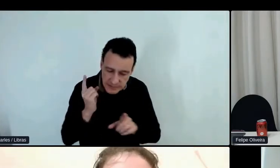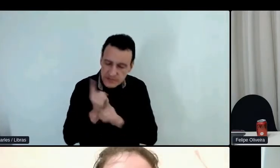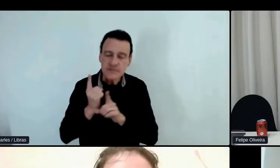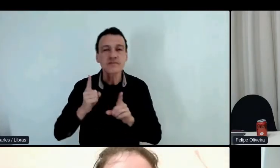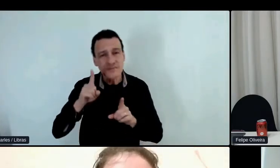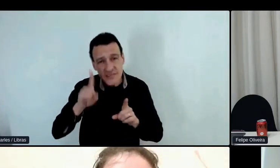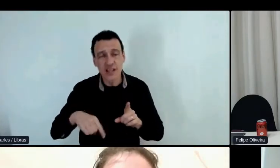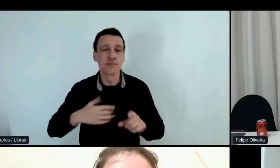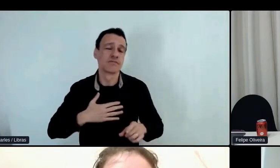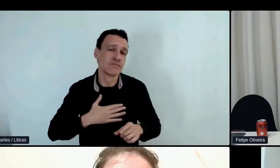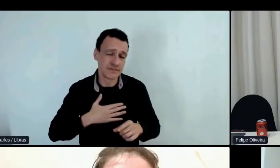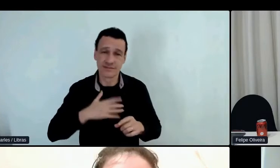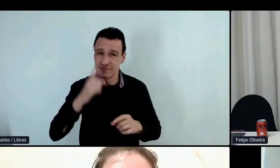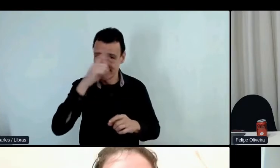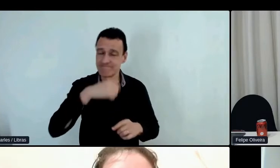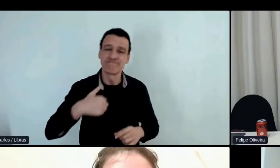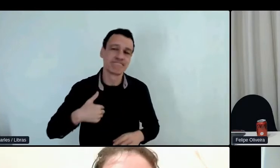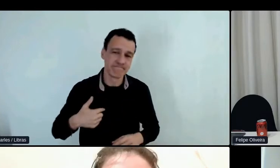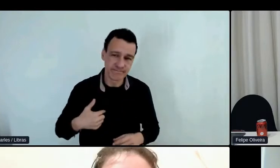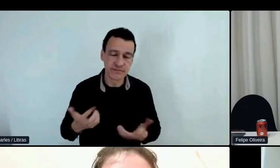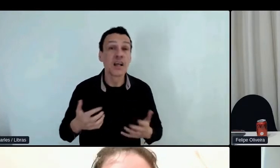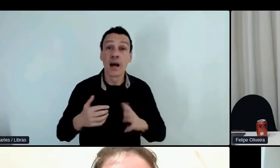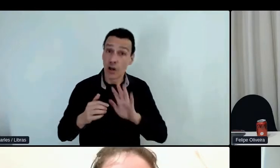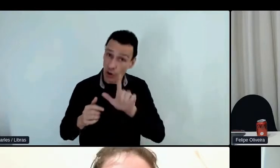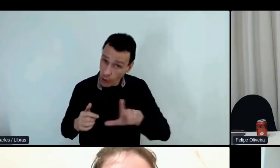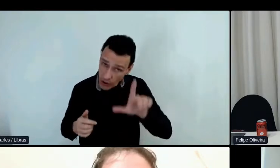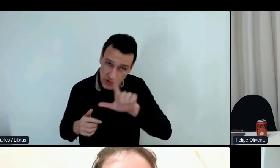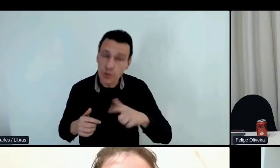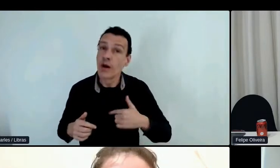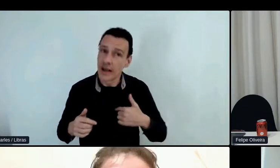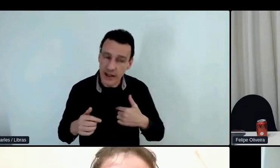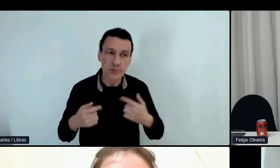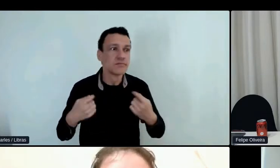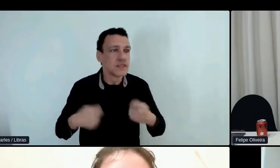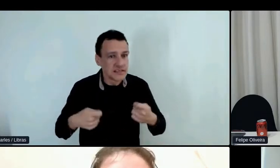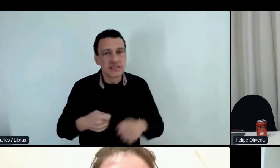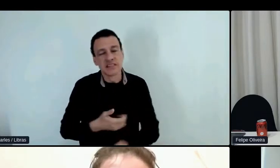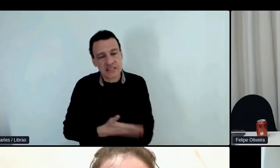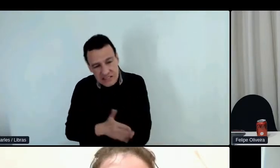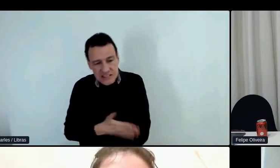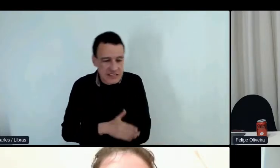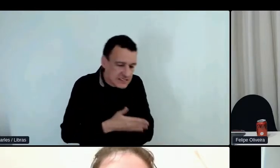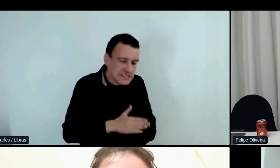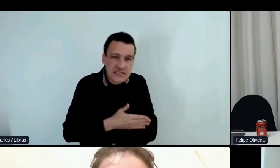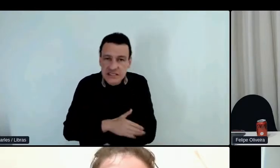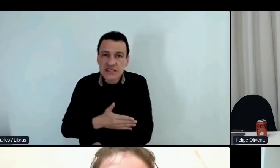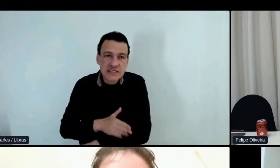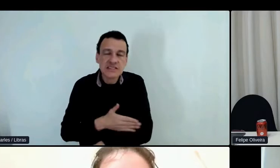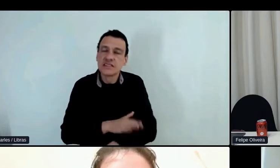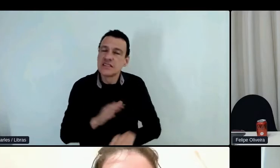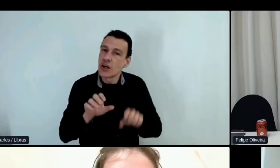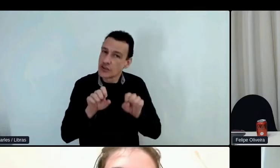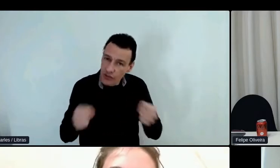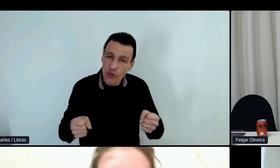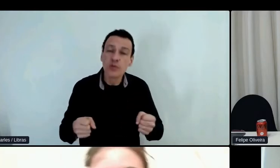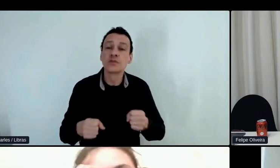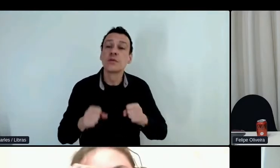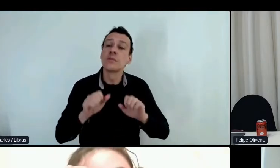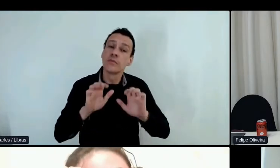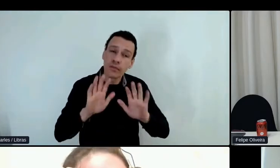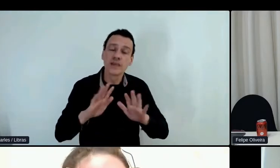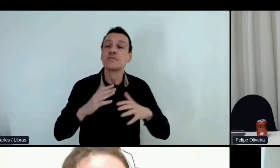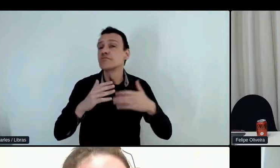tem pessoas que acham que eu sou orgulhosa por não pedir ajuda, e não é orgulho, é realmente uma barreira, é realmente